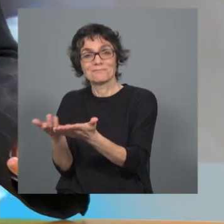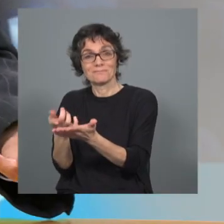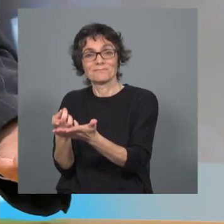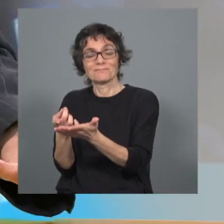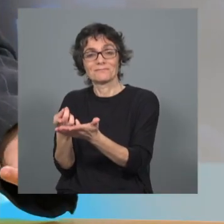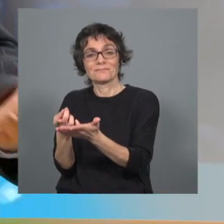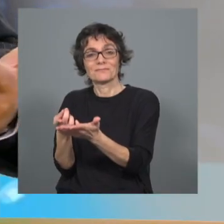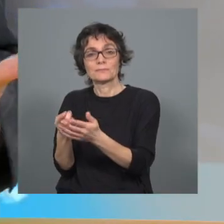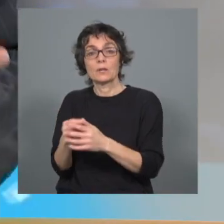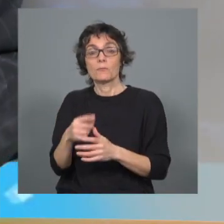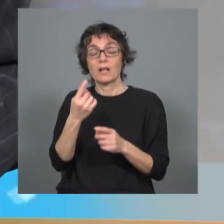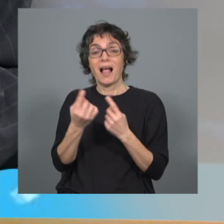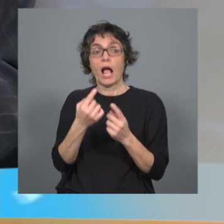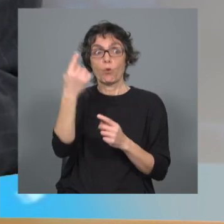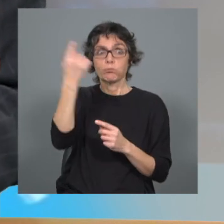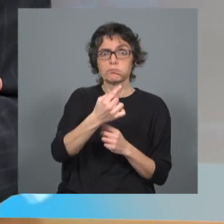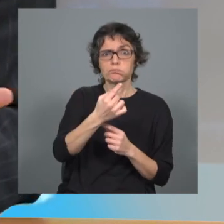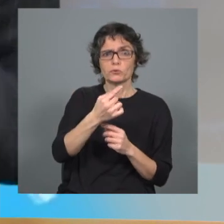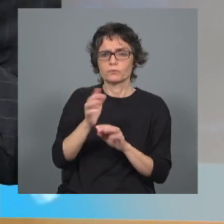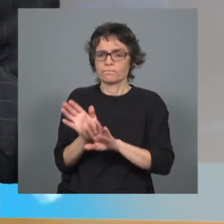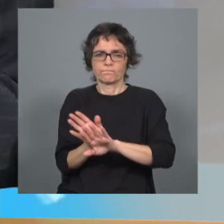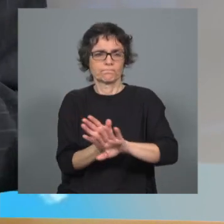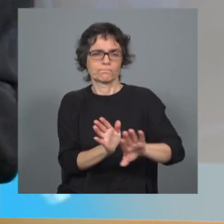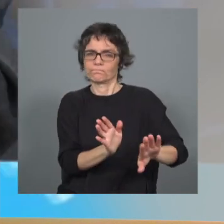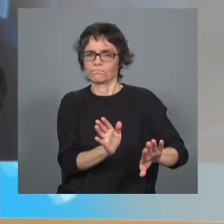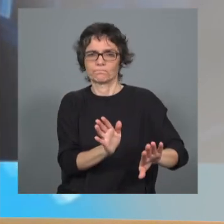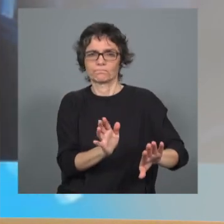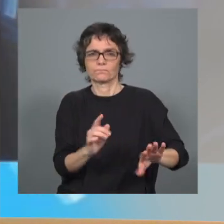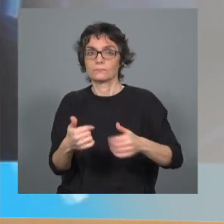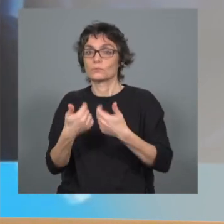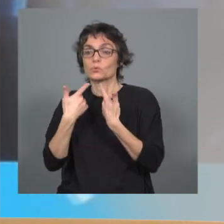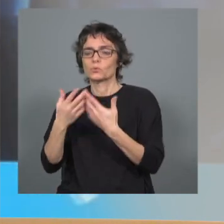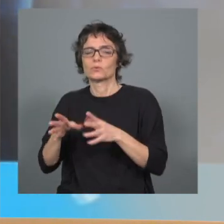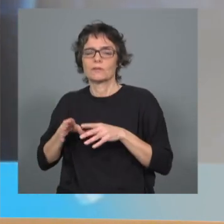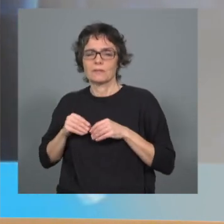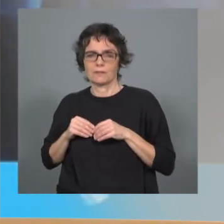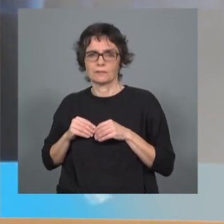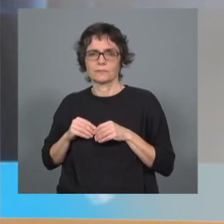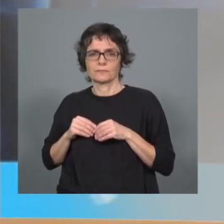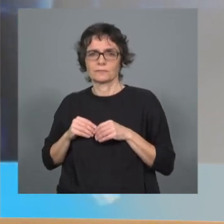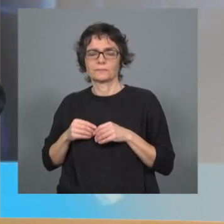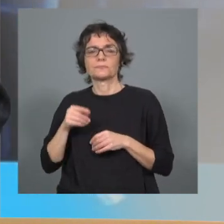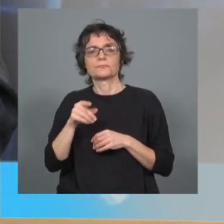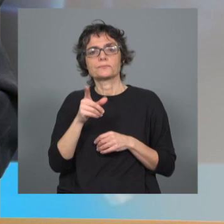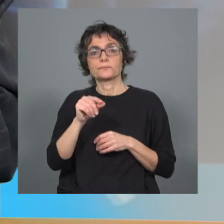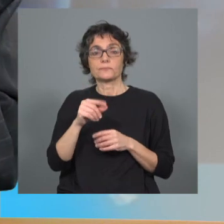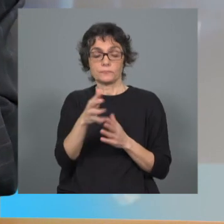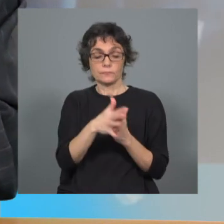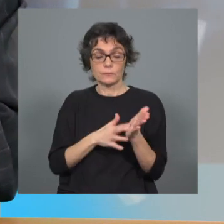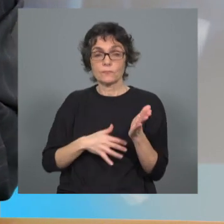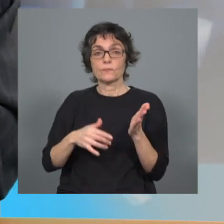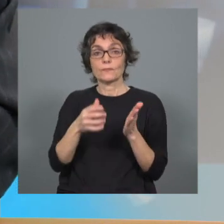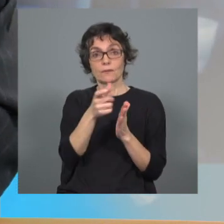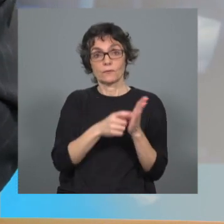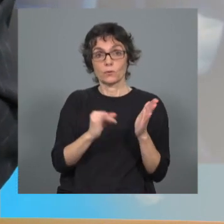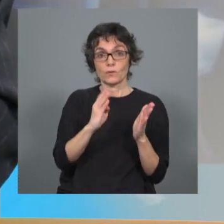por desaparecer. E portanto, quer a primeira leitura, buscando na figura do servo de Yahvé de Isaías,